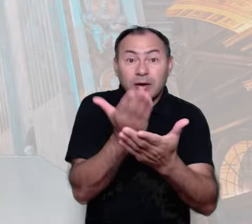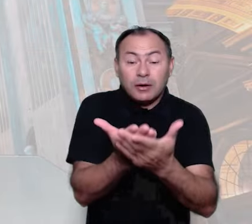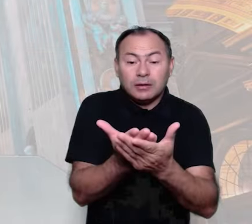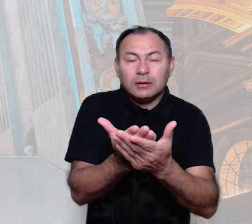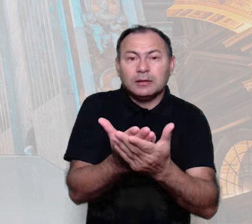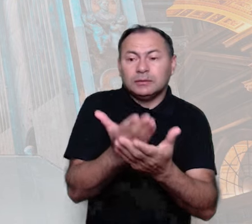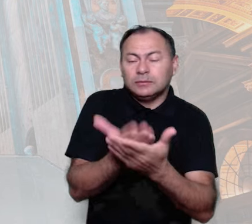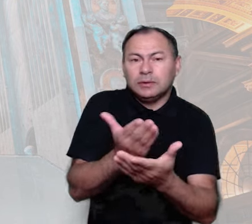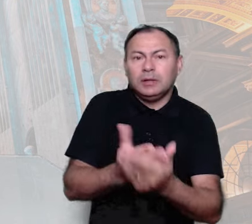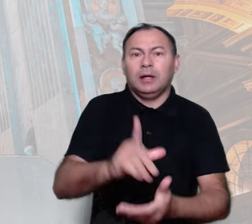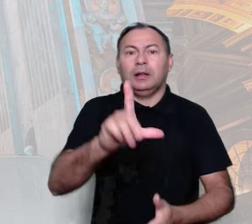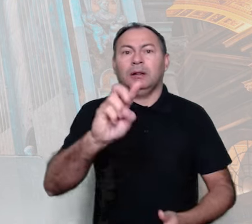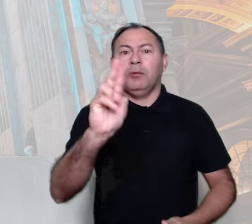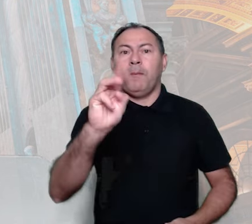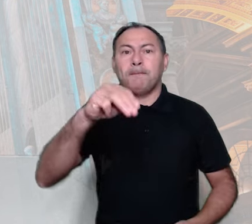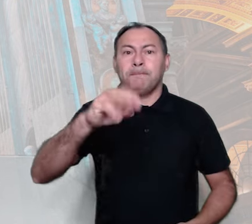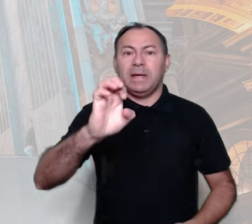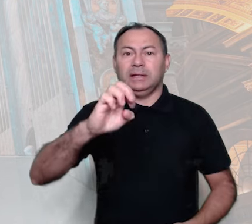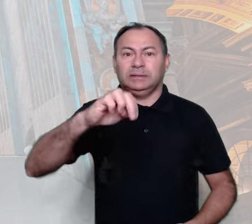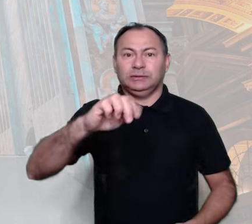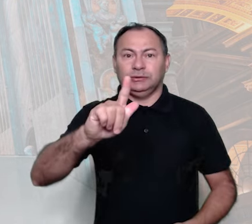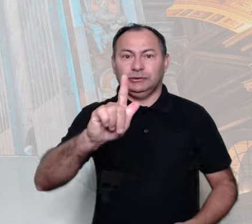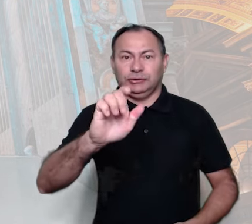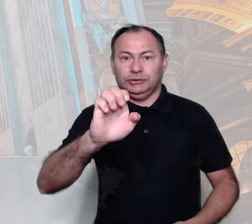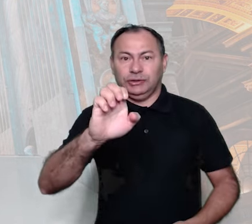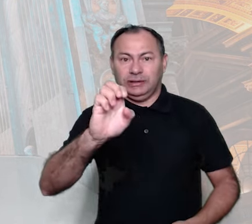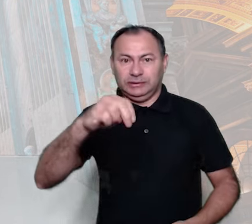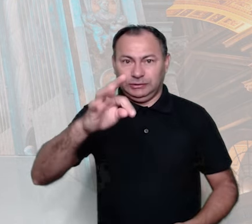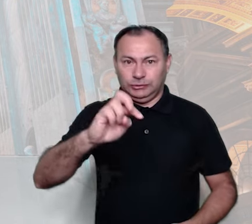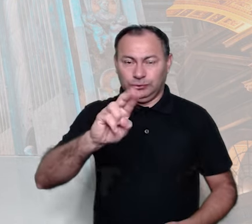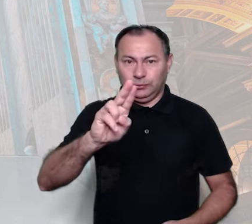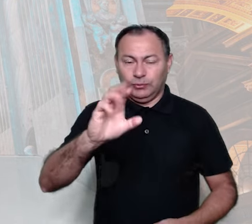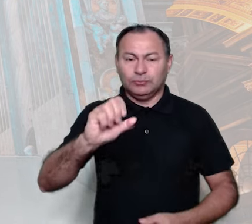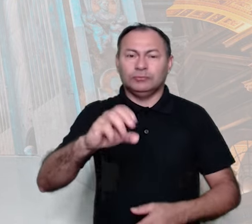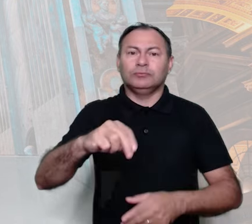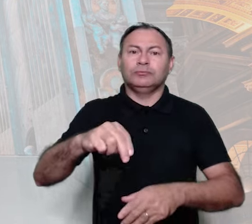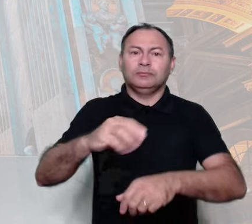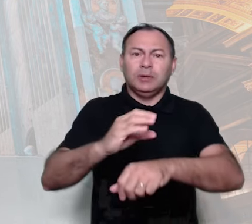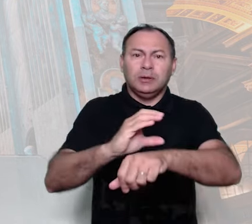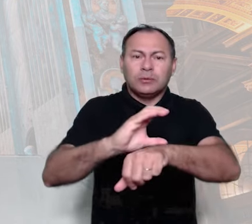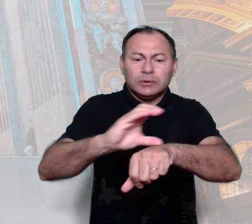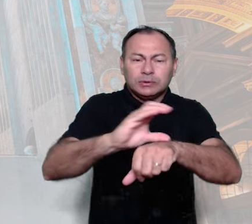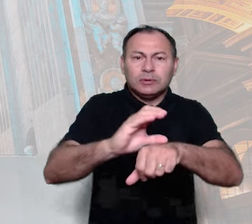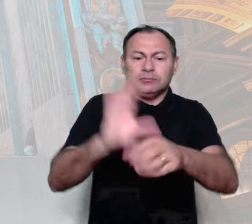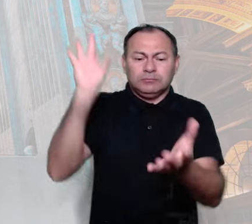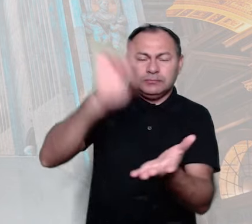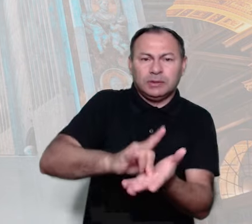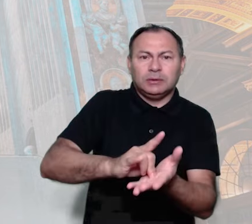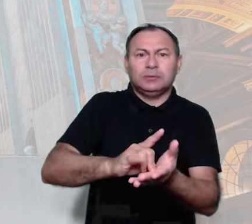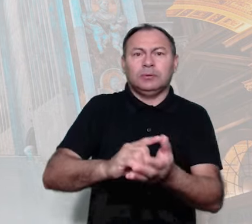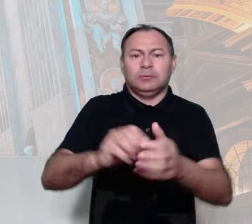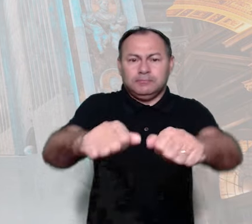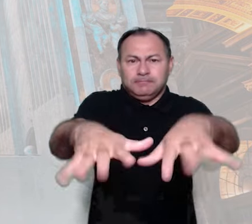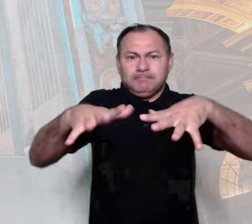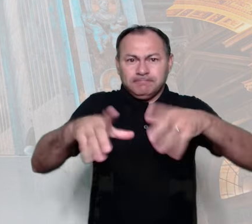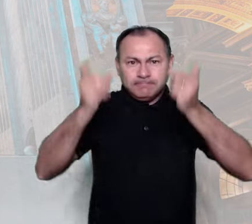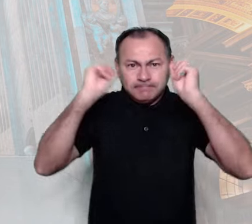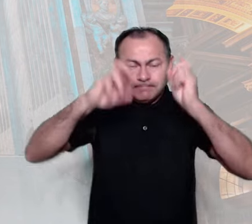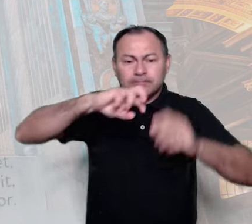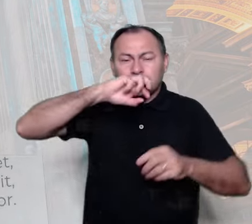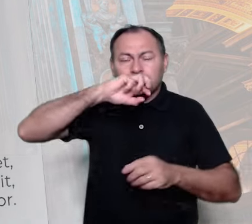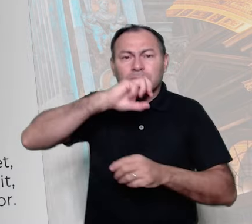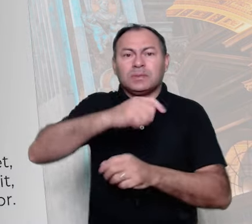Nessas aulas a respeito da Lumen Gentium, que é a Constituição Dogmática do Conselho Vaticano II